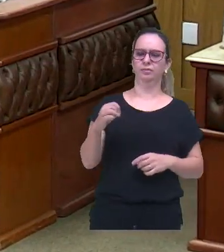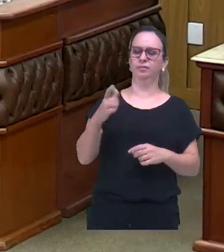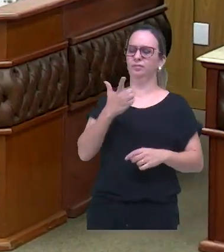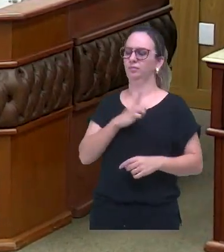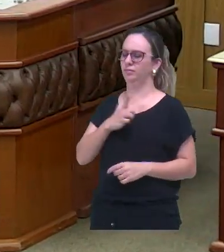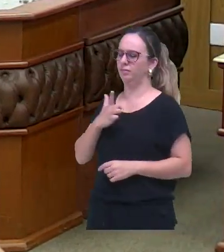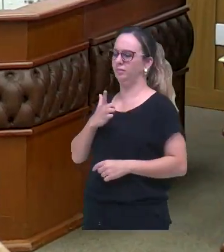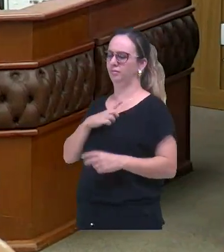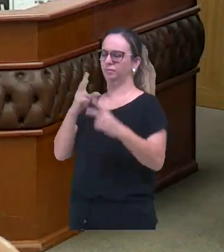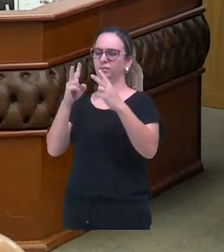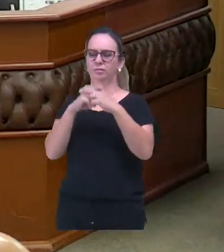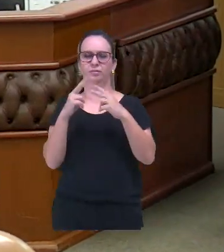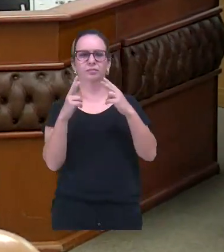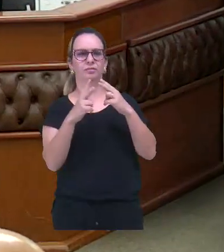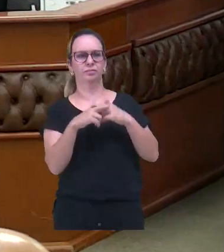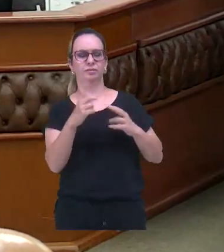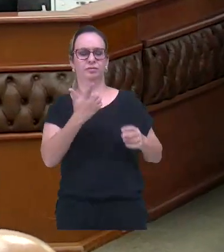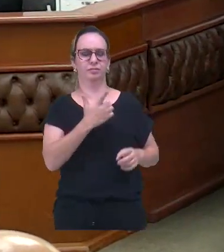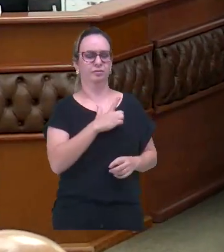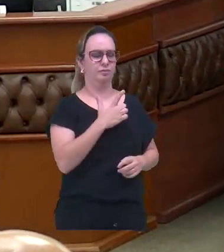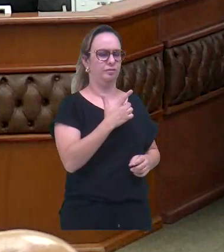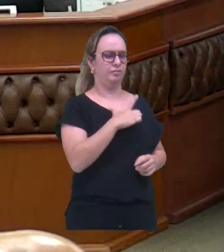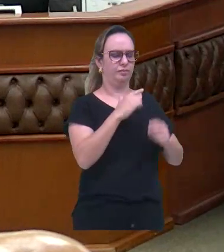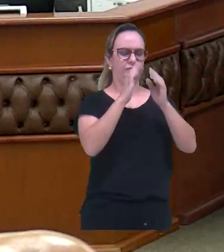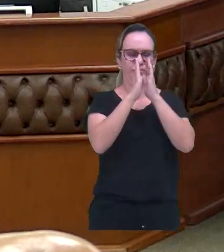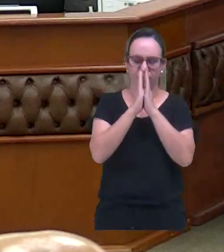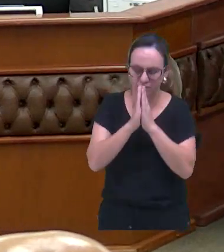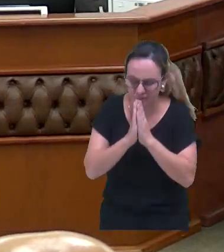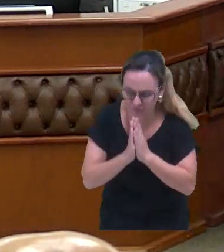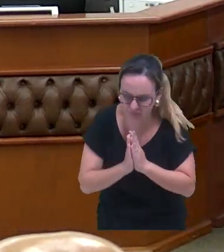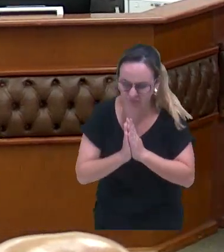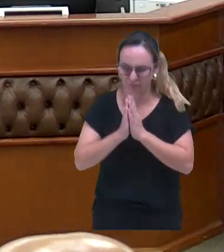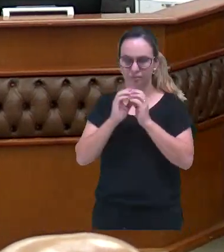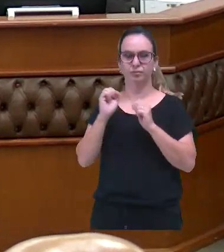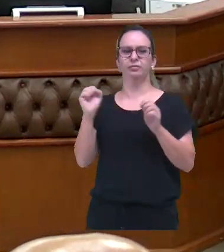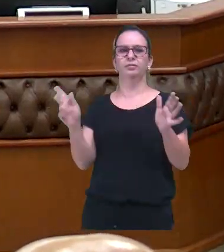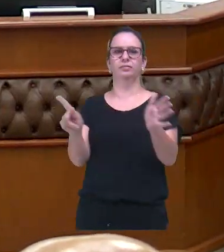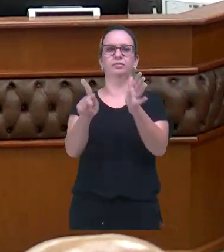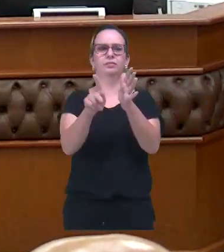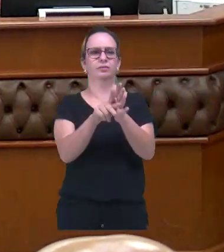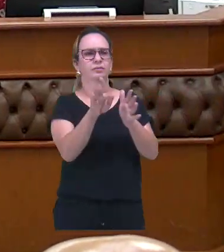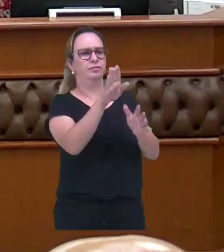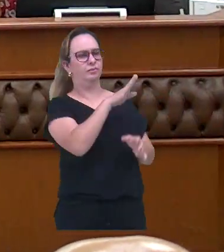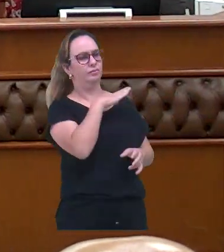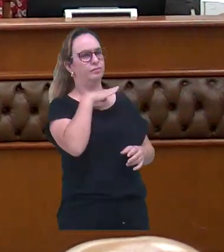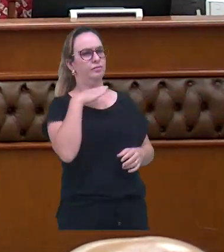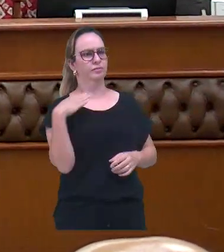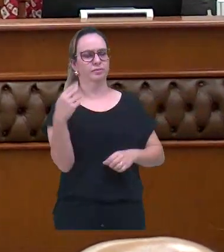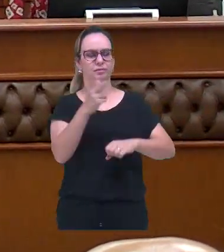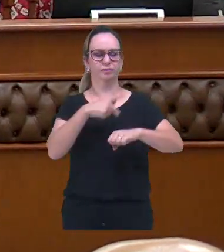teu não foge à luta, nem teme quem te adora a própria morte.